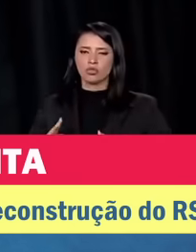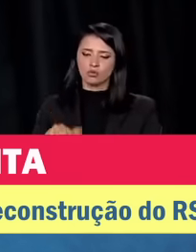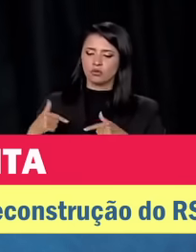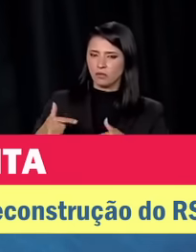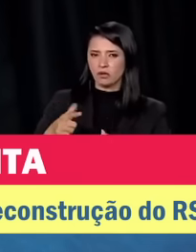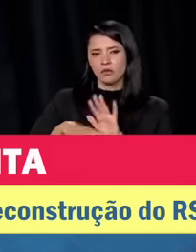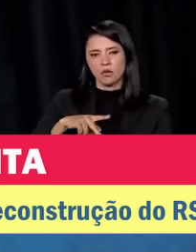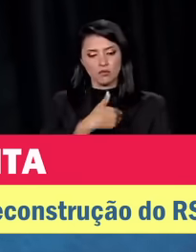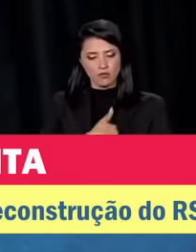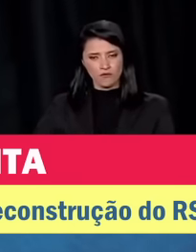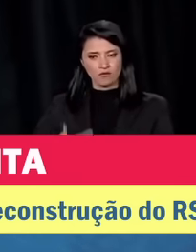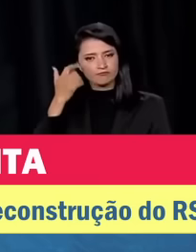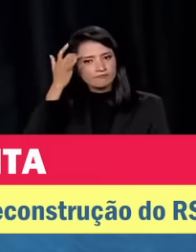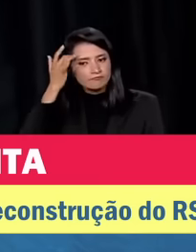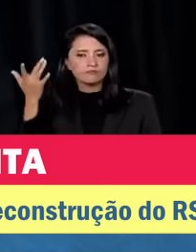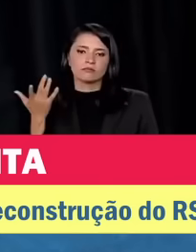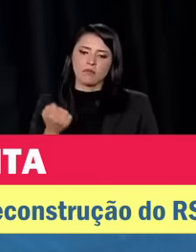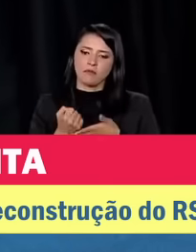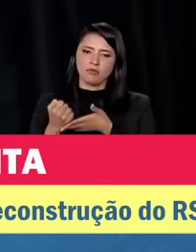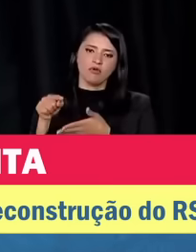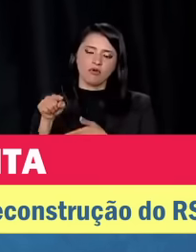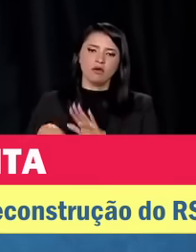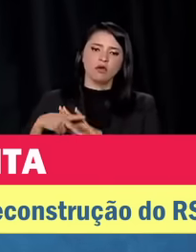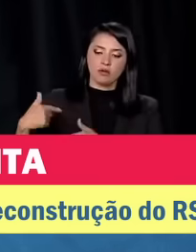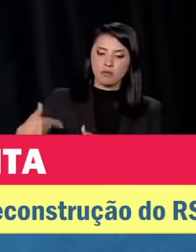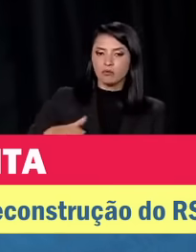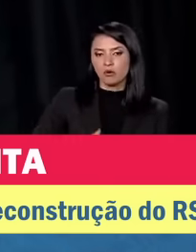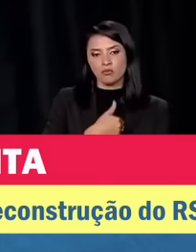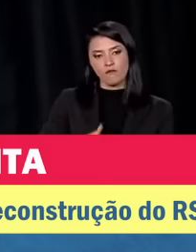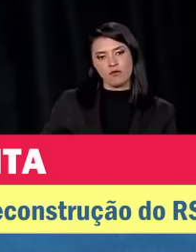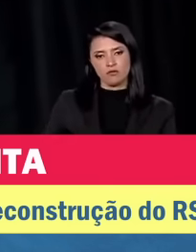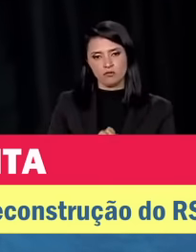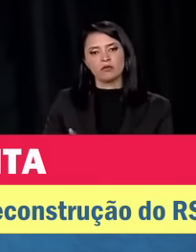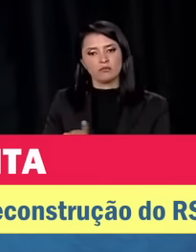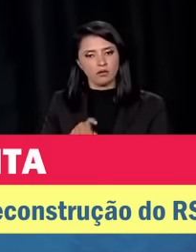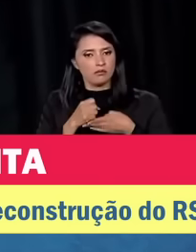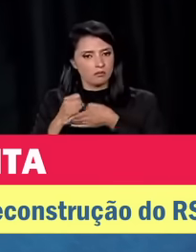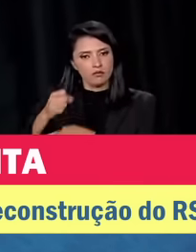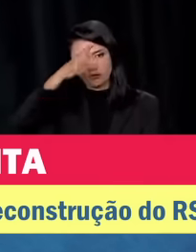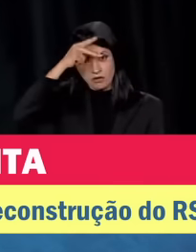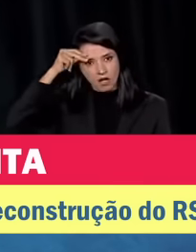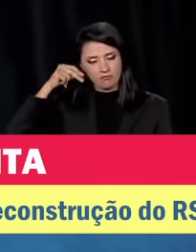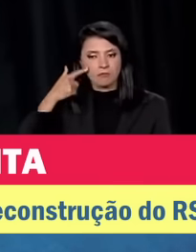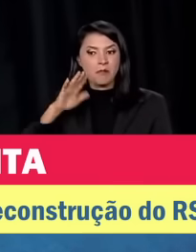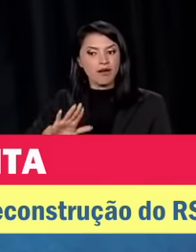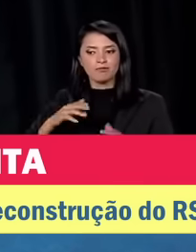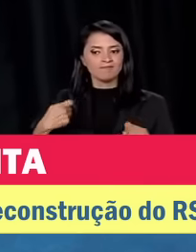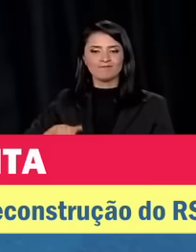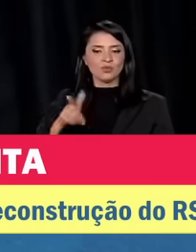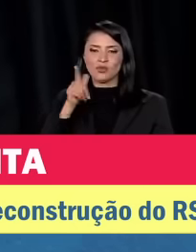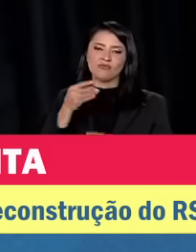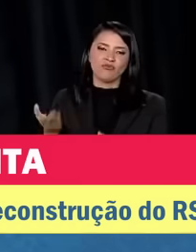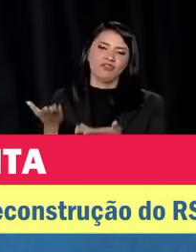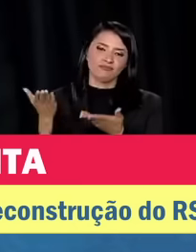nosso governo para facilitar e apoiar as iniciativas do governo do Estado e das prefeituras. Só o que nós não temos condições de devolver para o